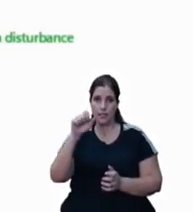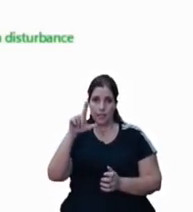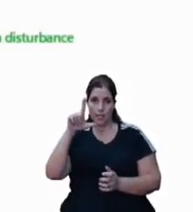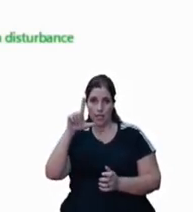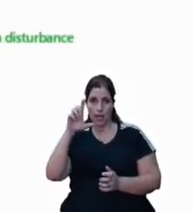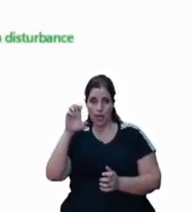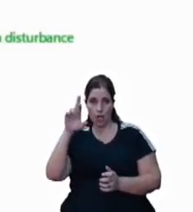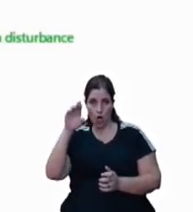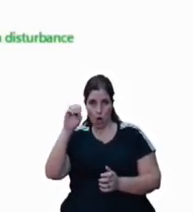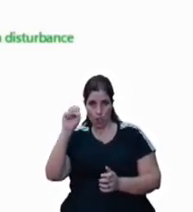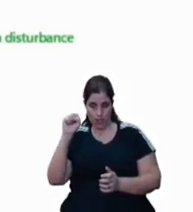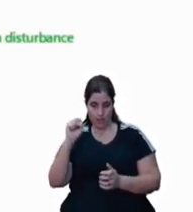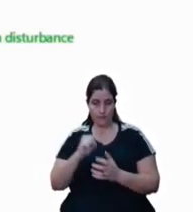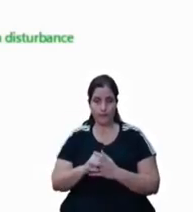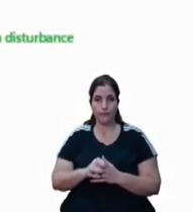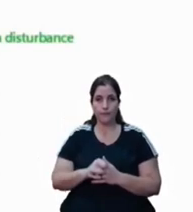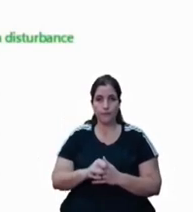diferentemente de